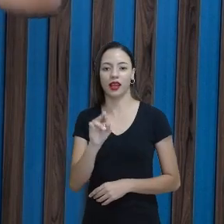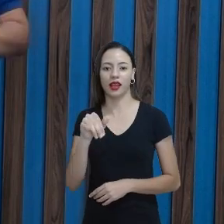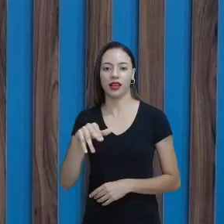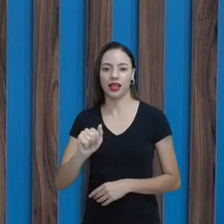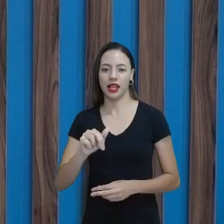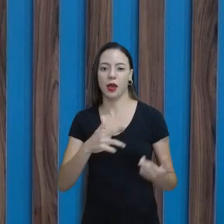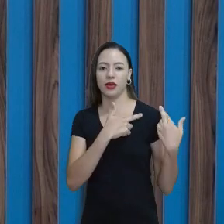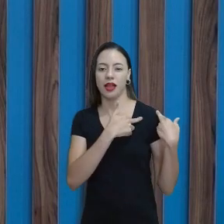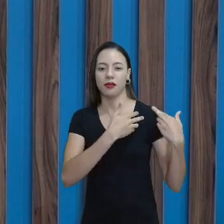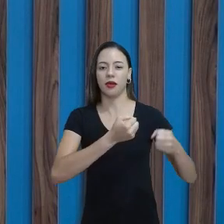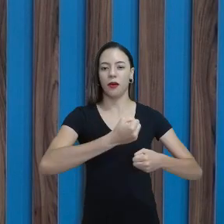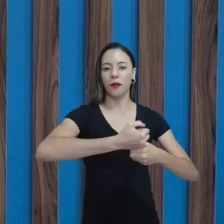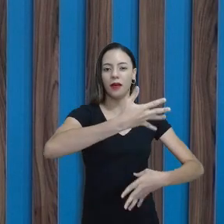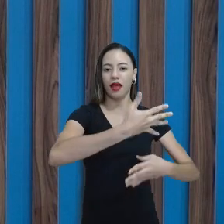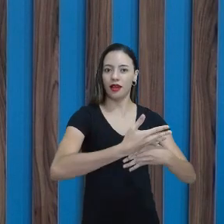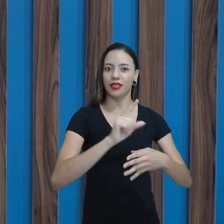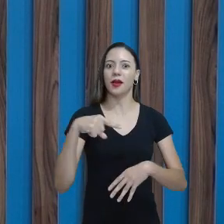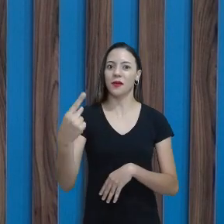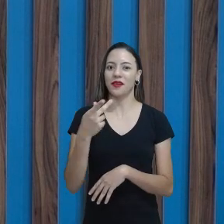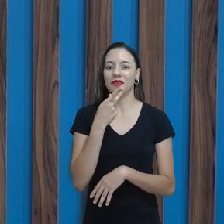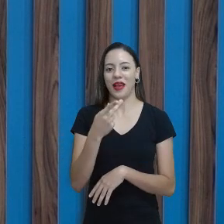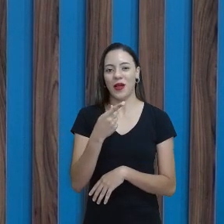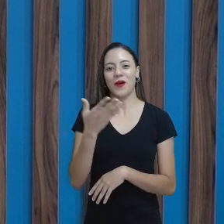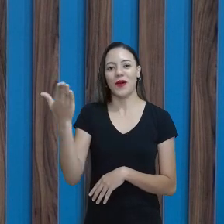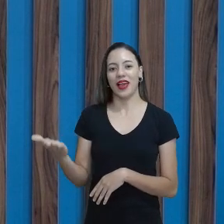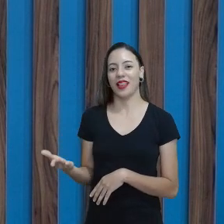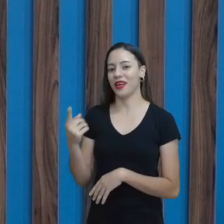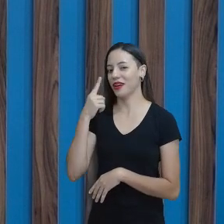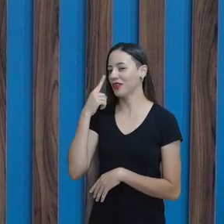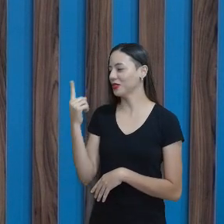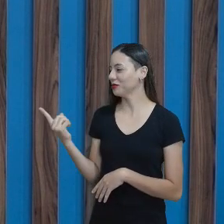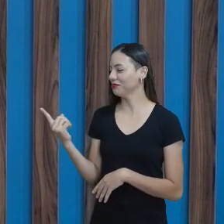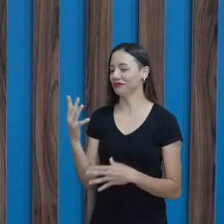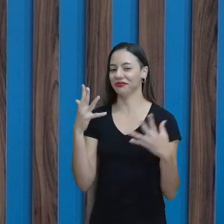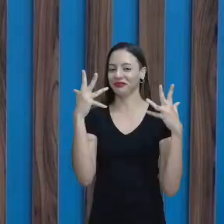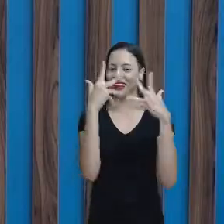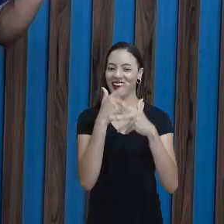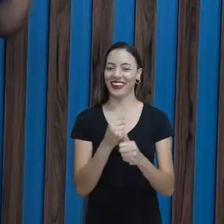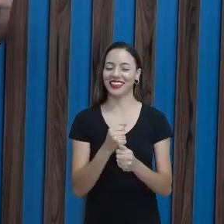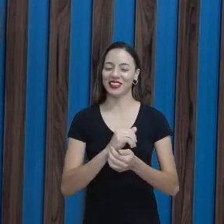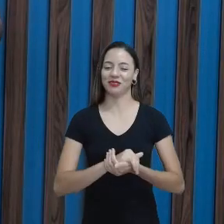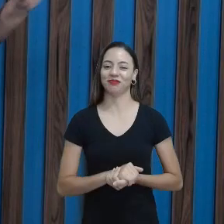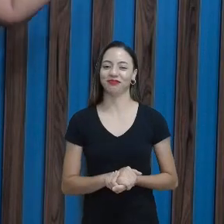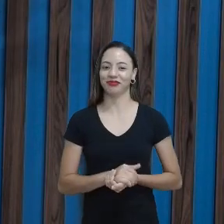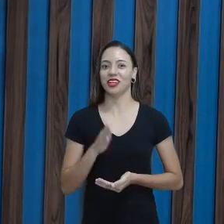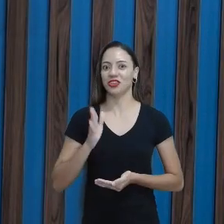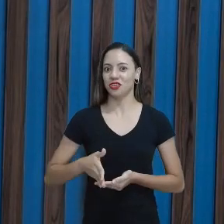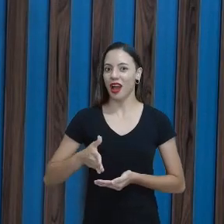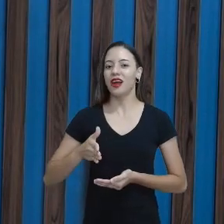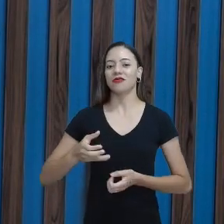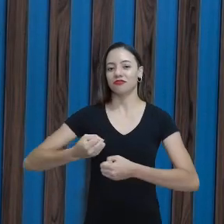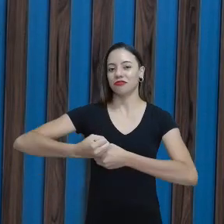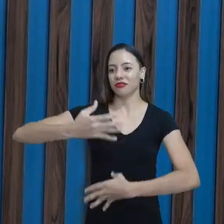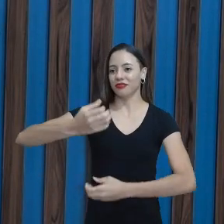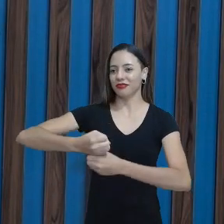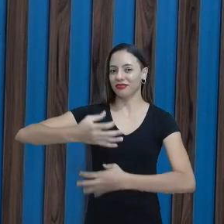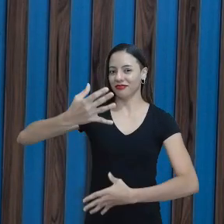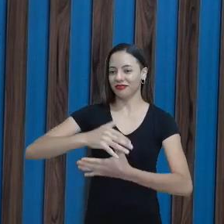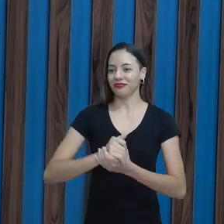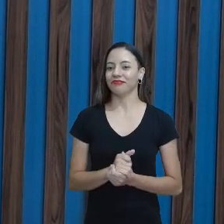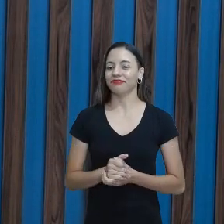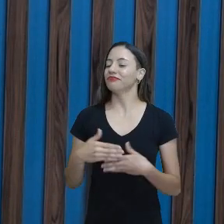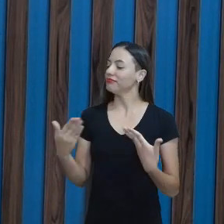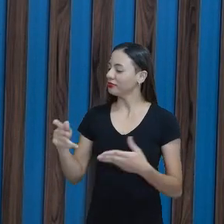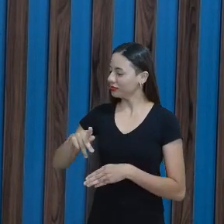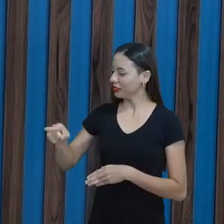a gente fala com ela, tá? Olha ela lá, já tá muito bonita aí, já no chat. Pronto,